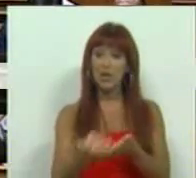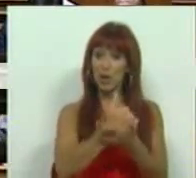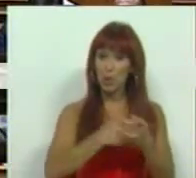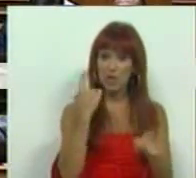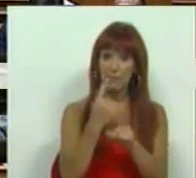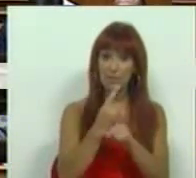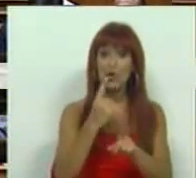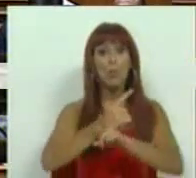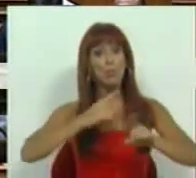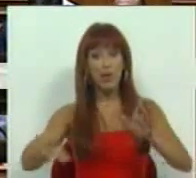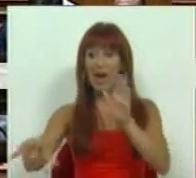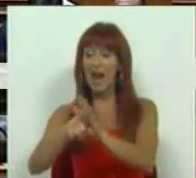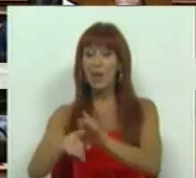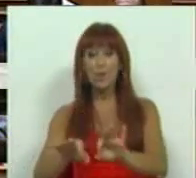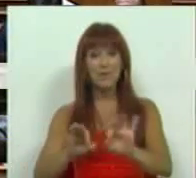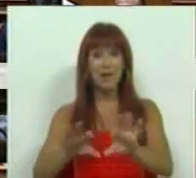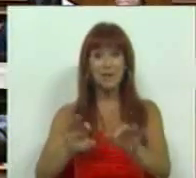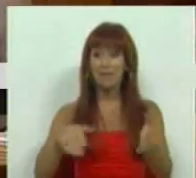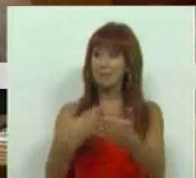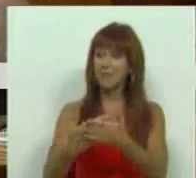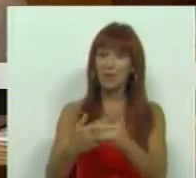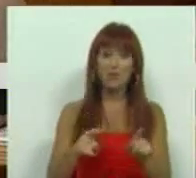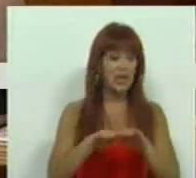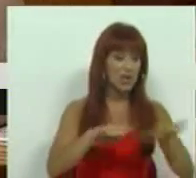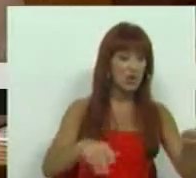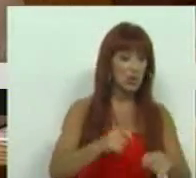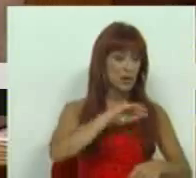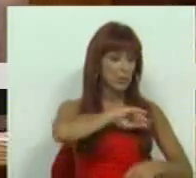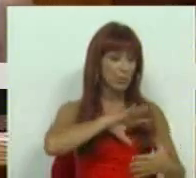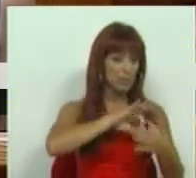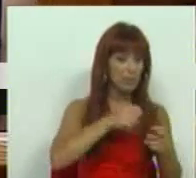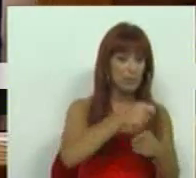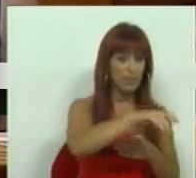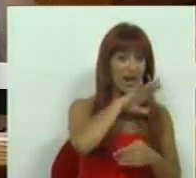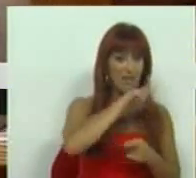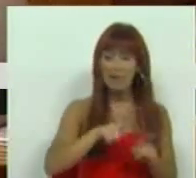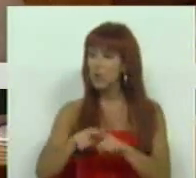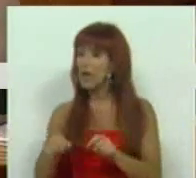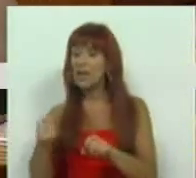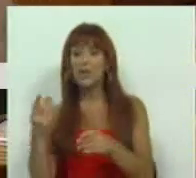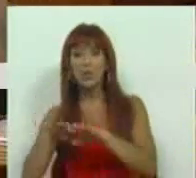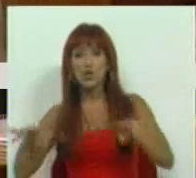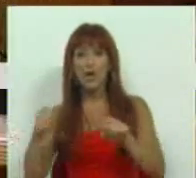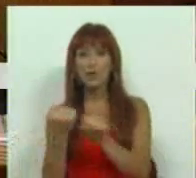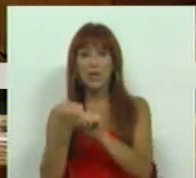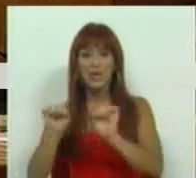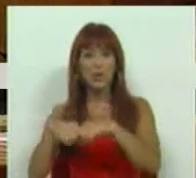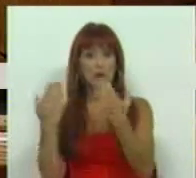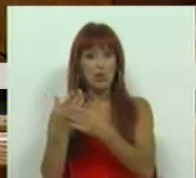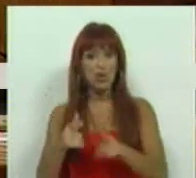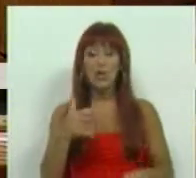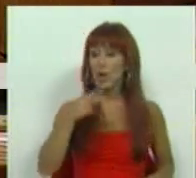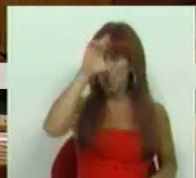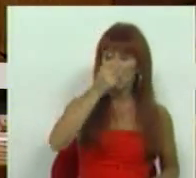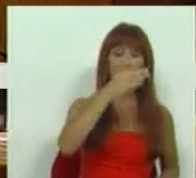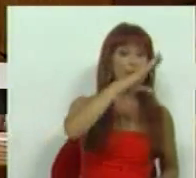recursos porque mantém a legislação que faz a correspondência entre os escalões do abono de família e os escalões da ação social escolar. Ou seja, para o governo do